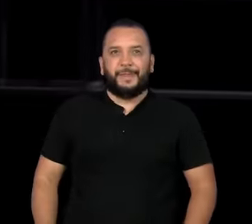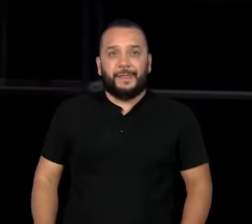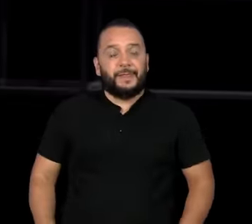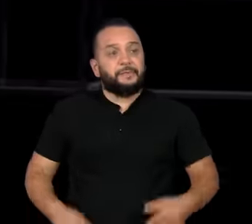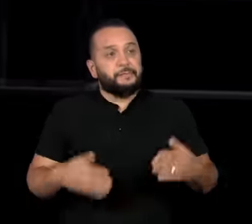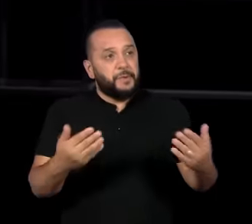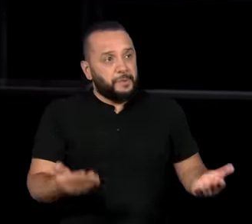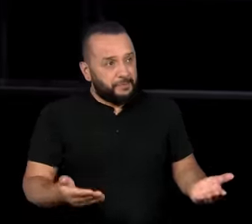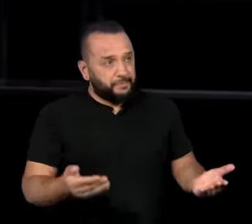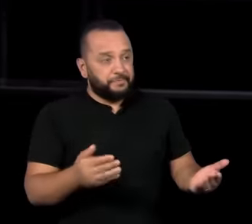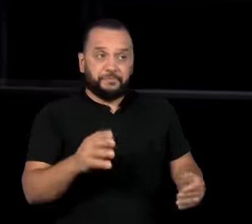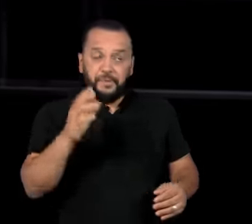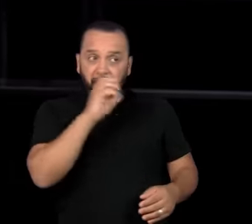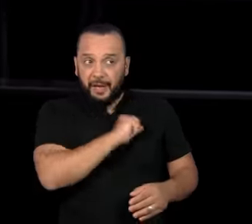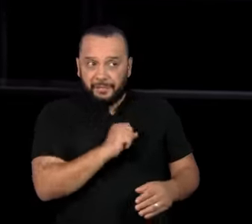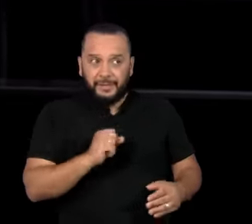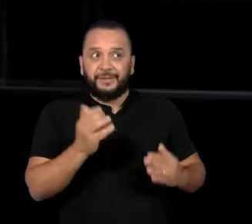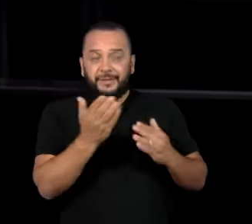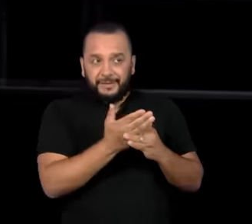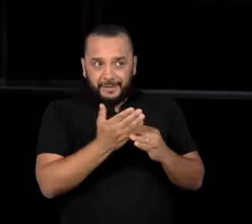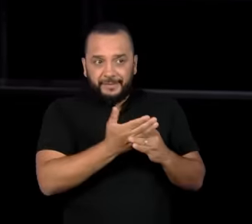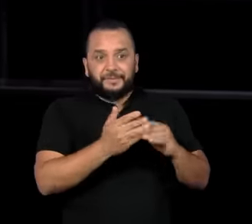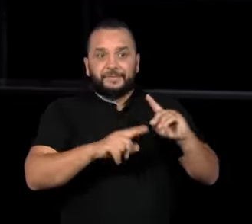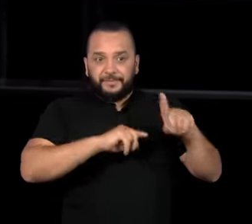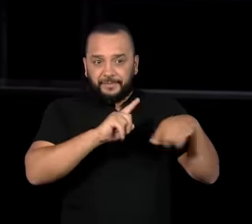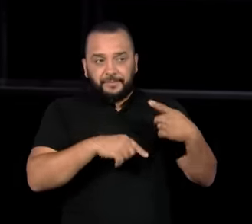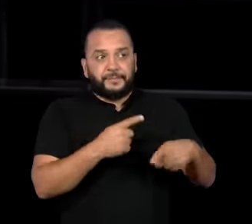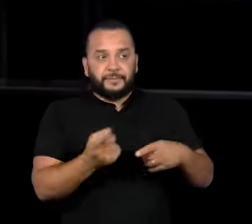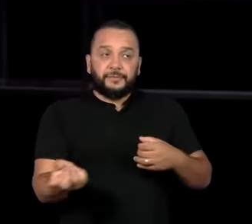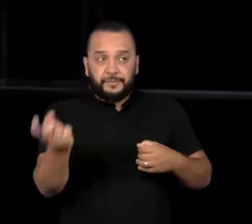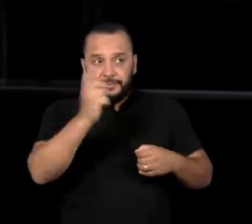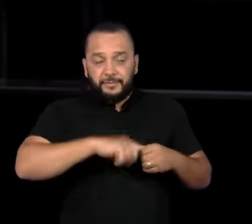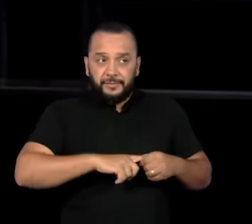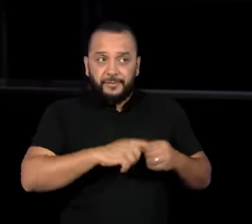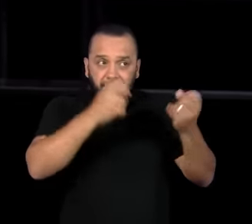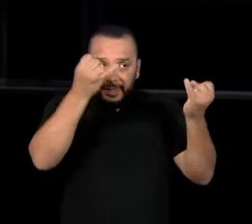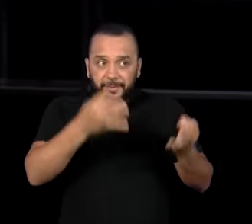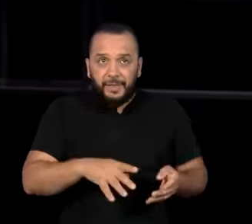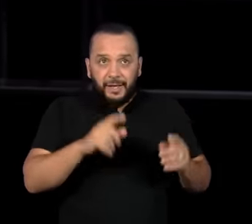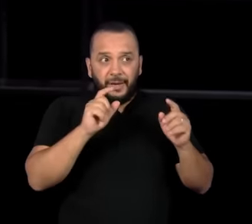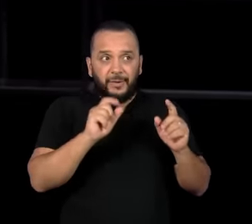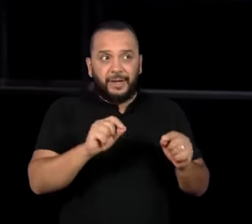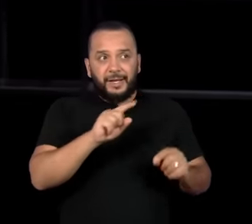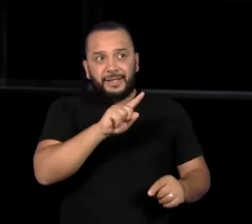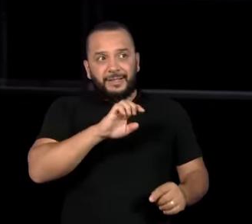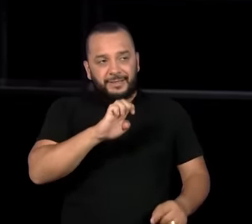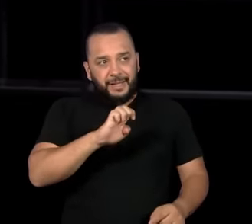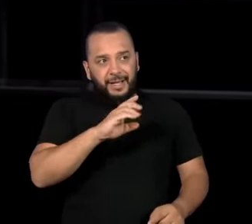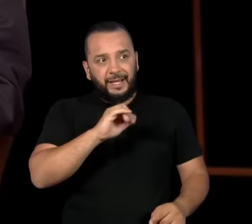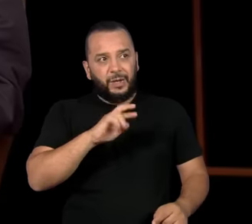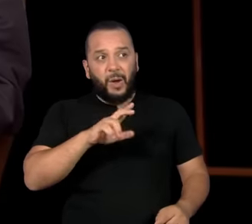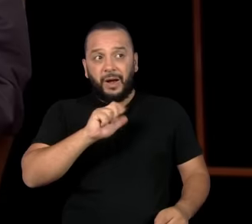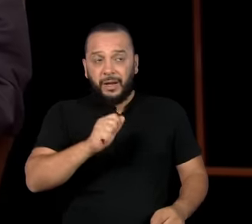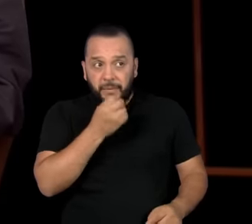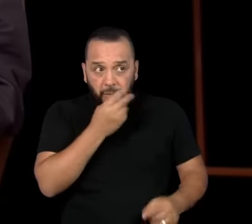Bom, Paulo, vamos fazer um breve intervalo, mas na volta a gente quer falar sobre o Zé Carioca, pode